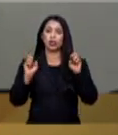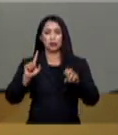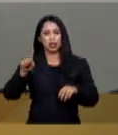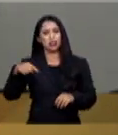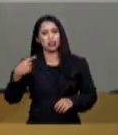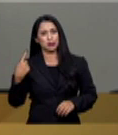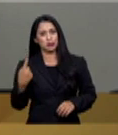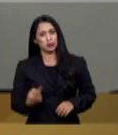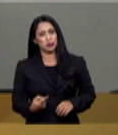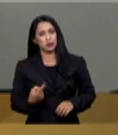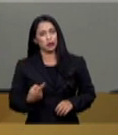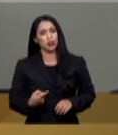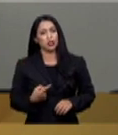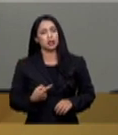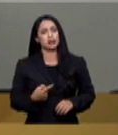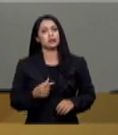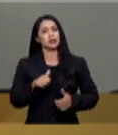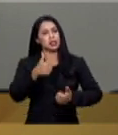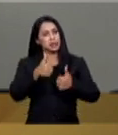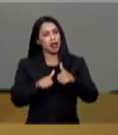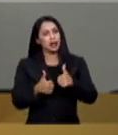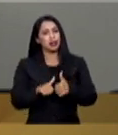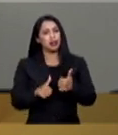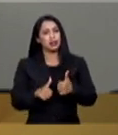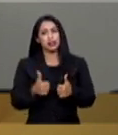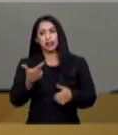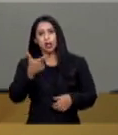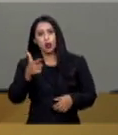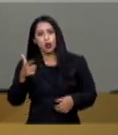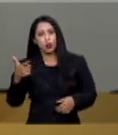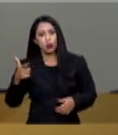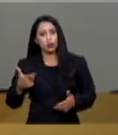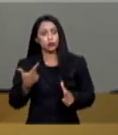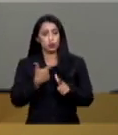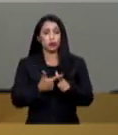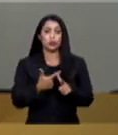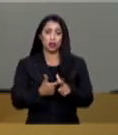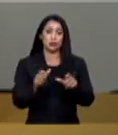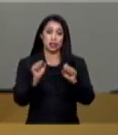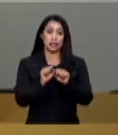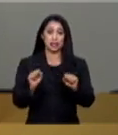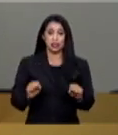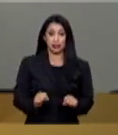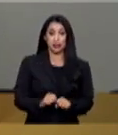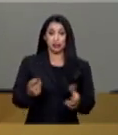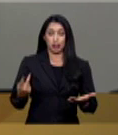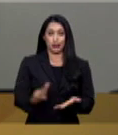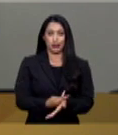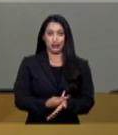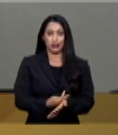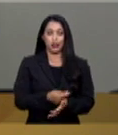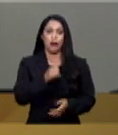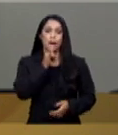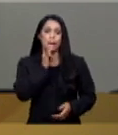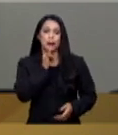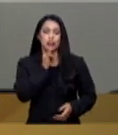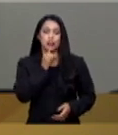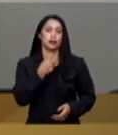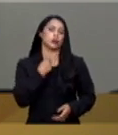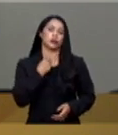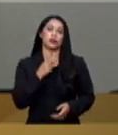merece até um refazimento, até porque há muitos outros problemas que a gente sabe nesse sistema. Por exemplo, nem se pode